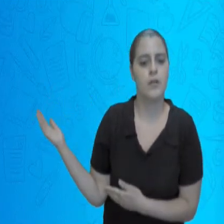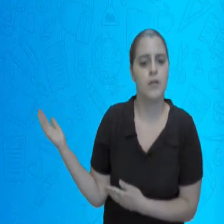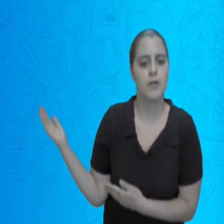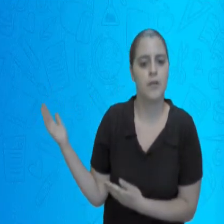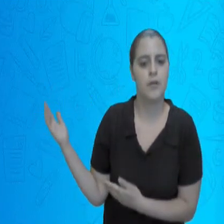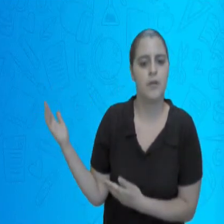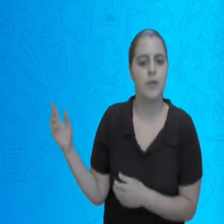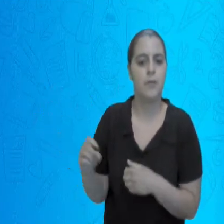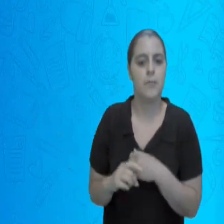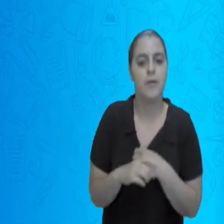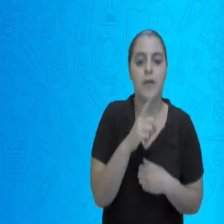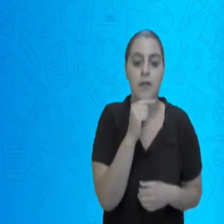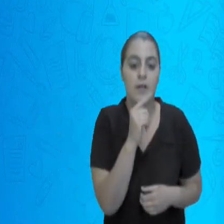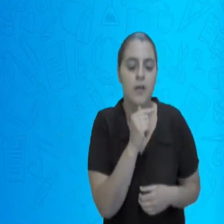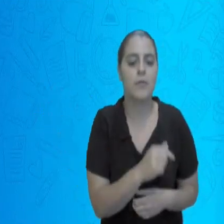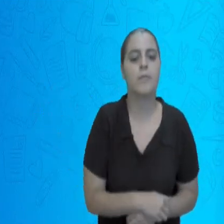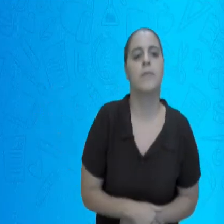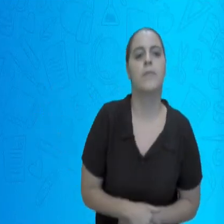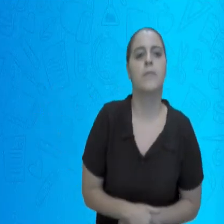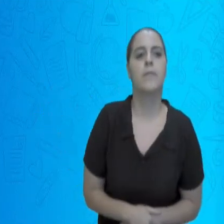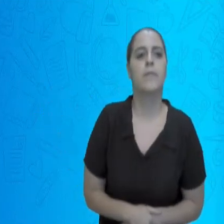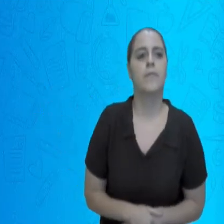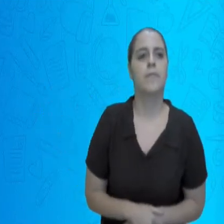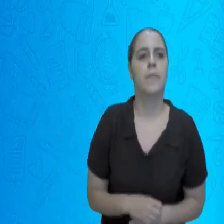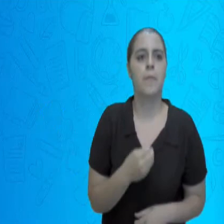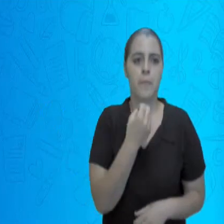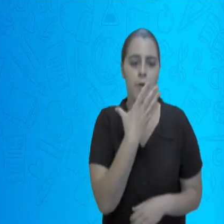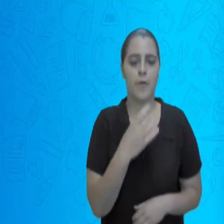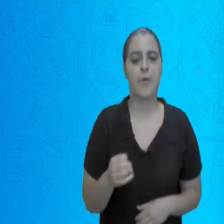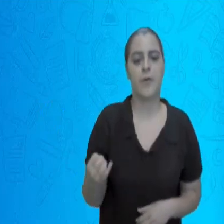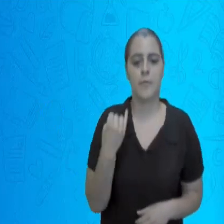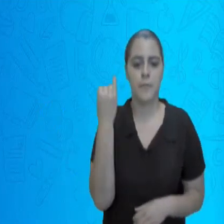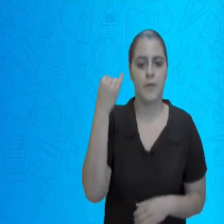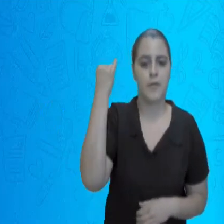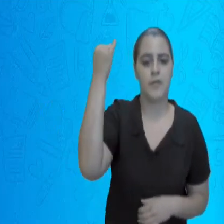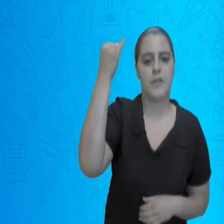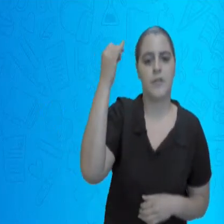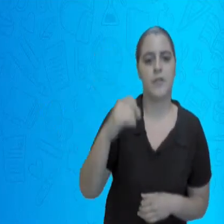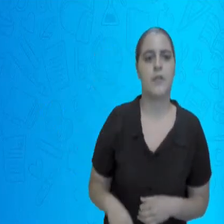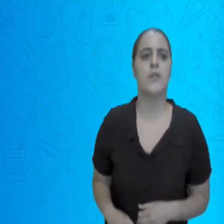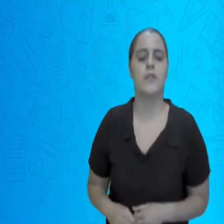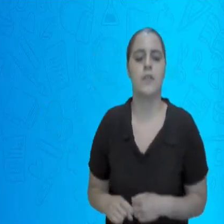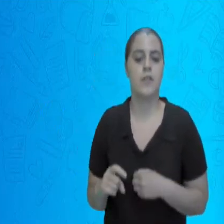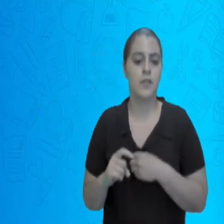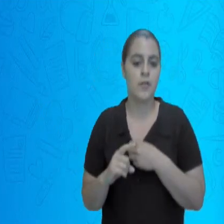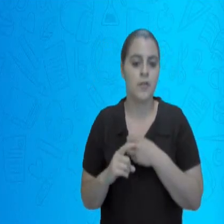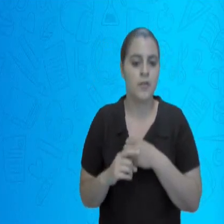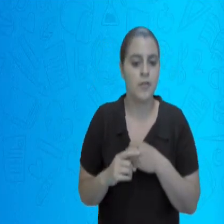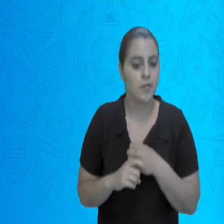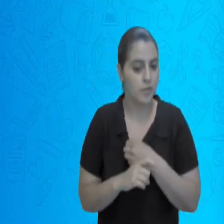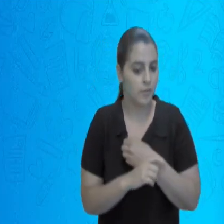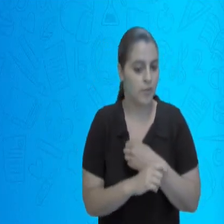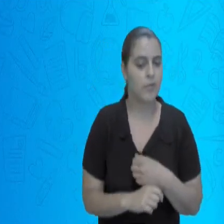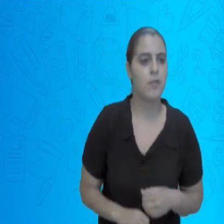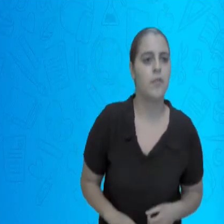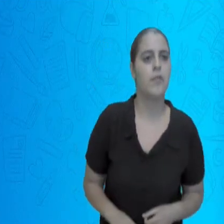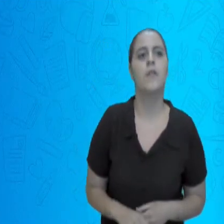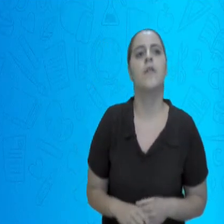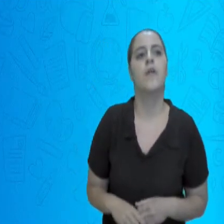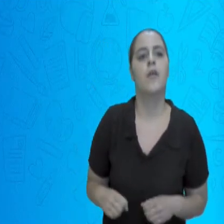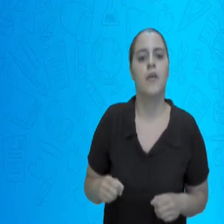bactérias na água. Bom, importância das bactérias. Elas